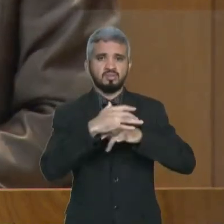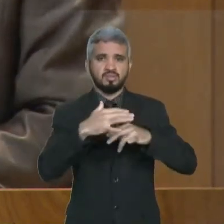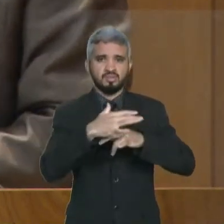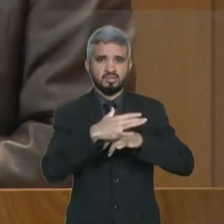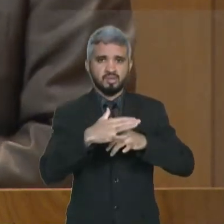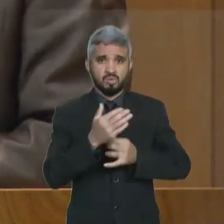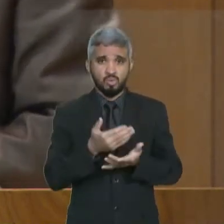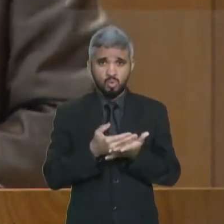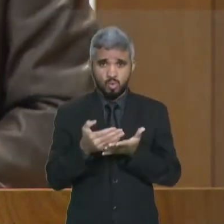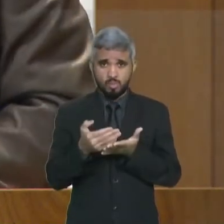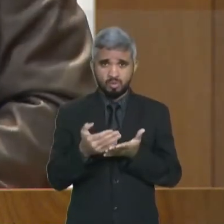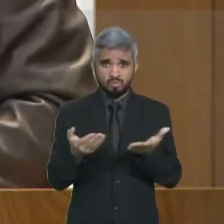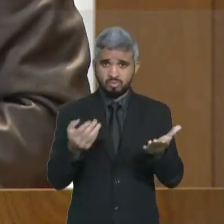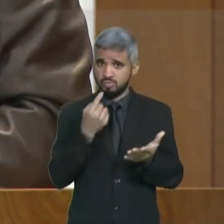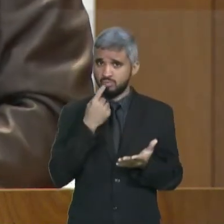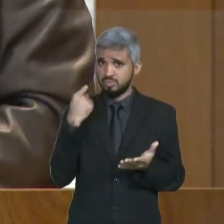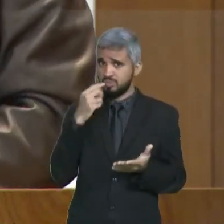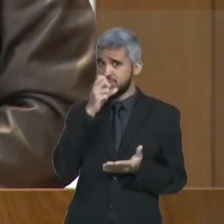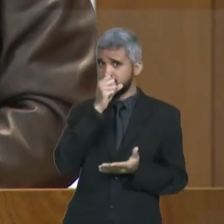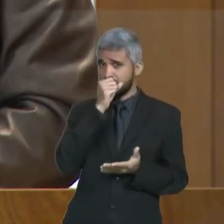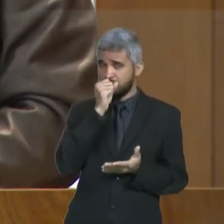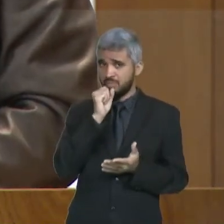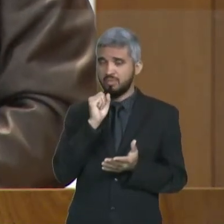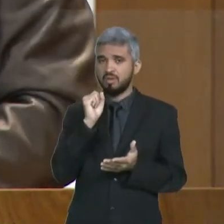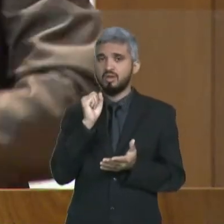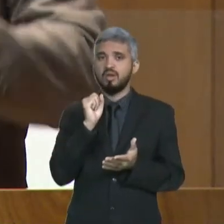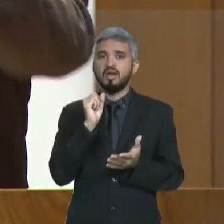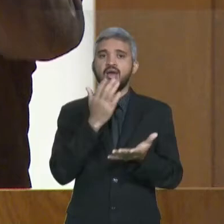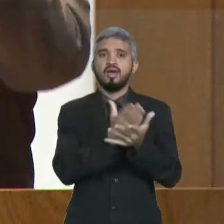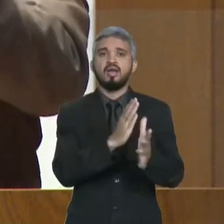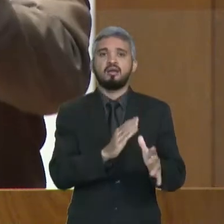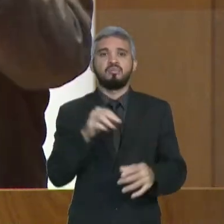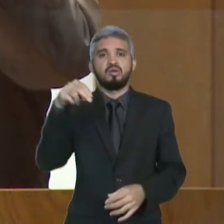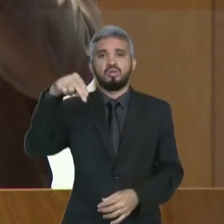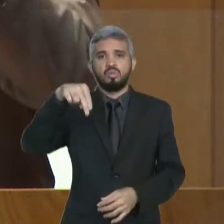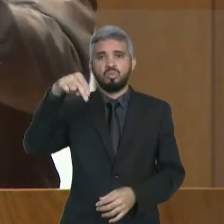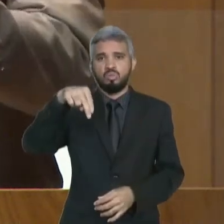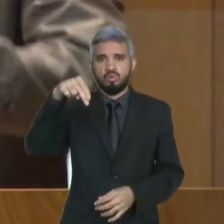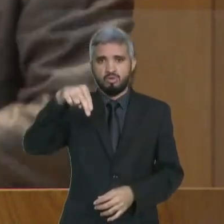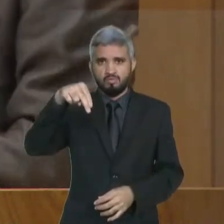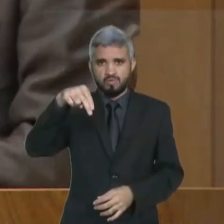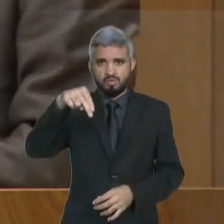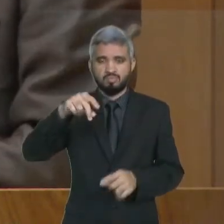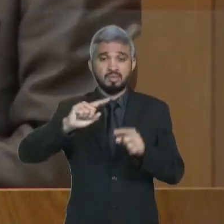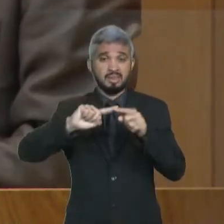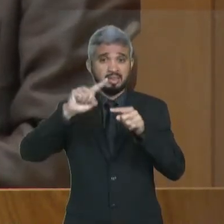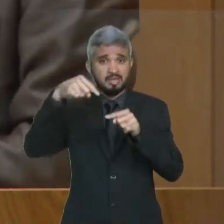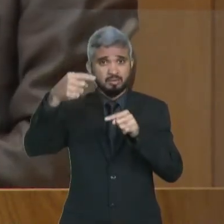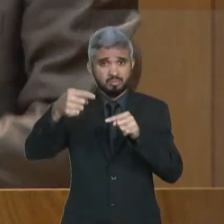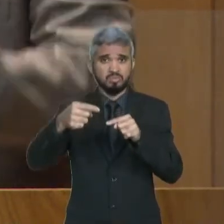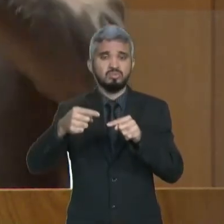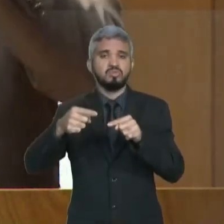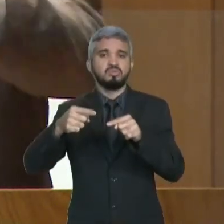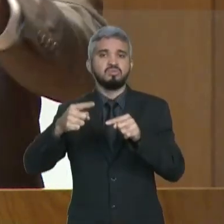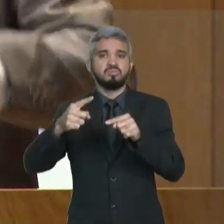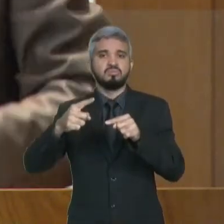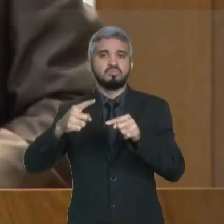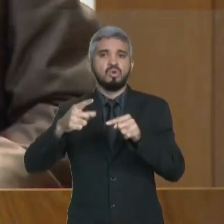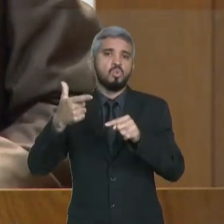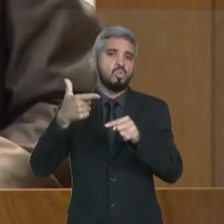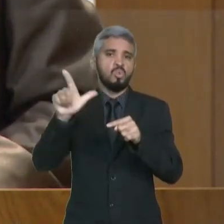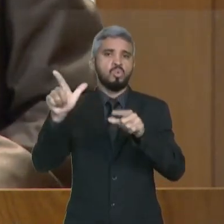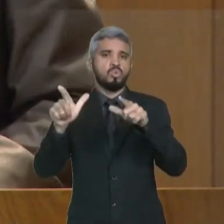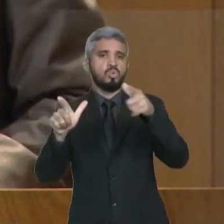Novembro e depois vai percorrer cidades menores para que S de luz ao que se